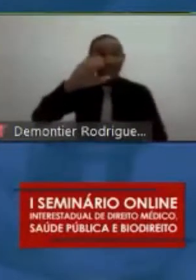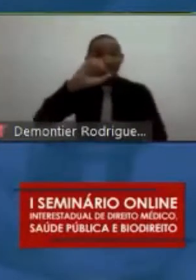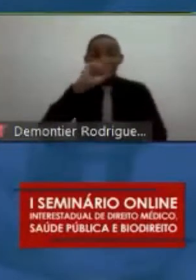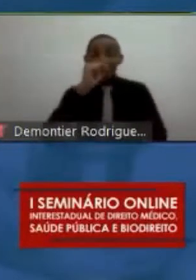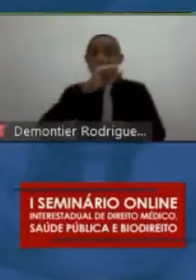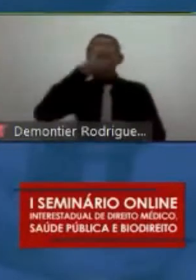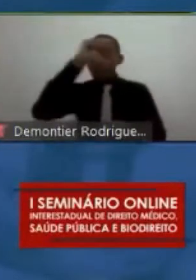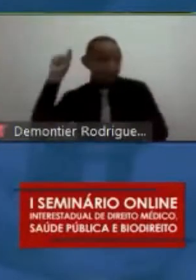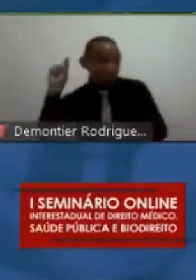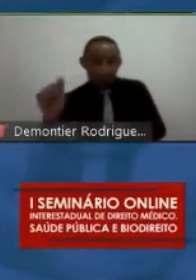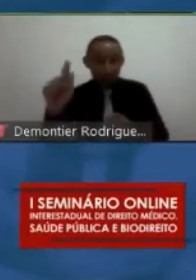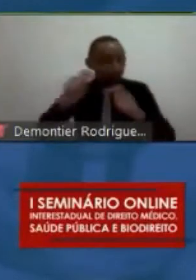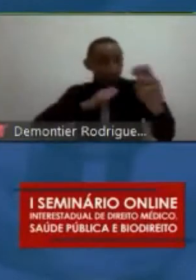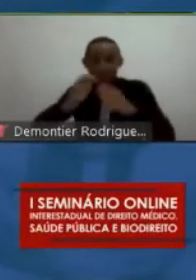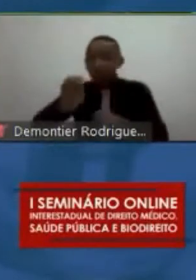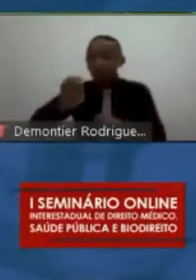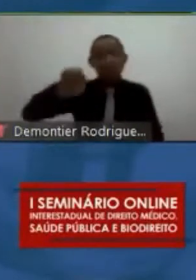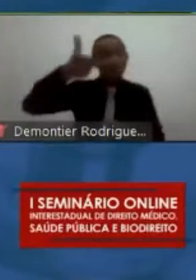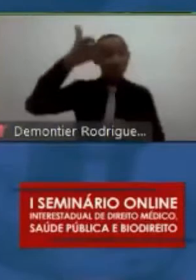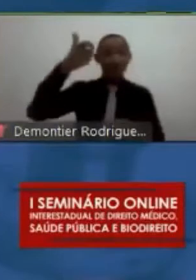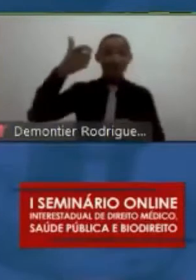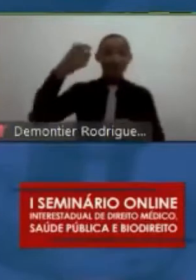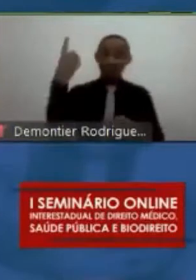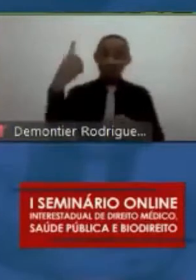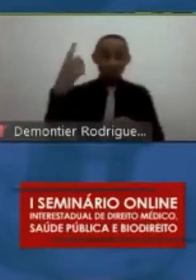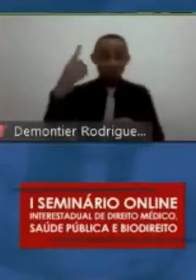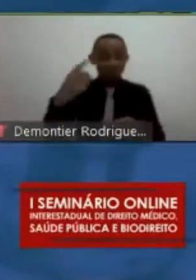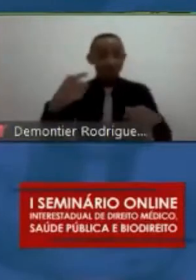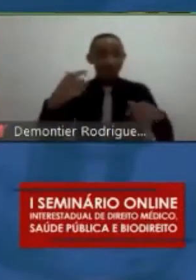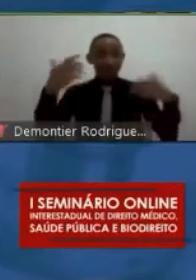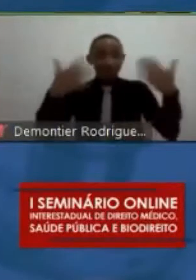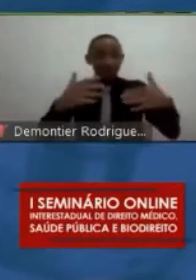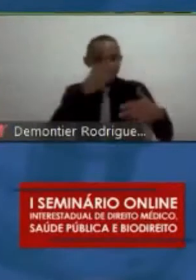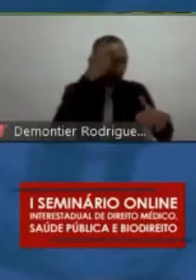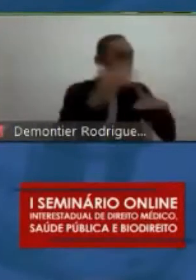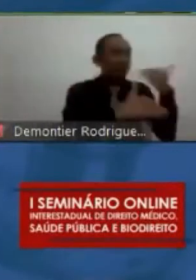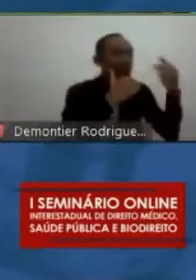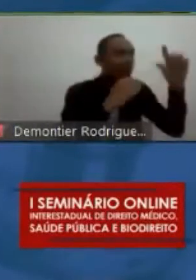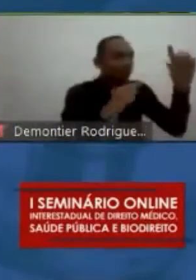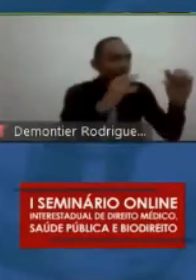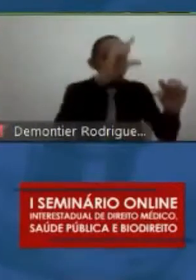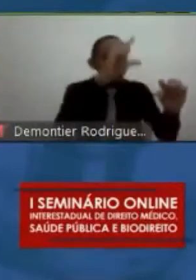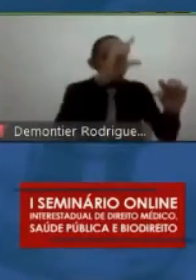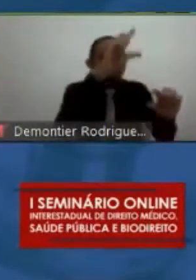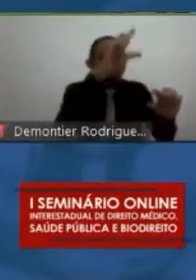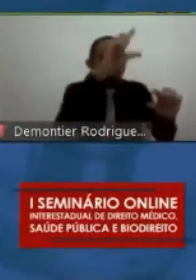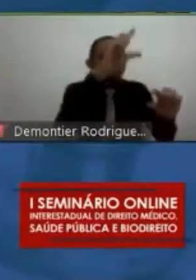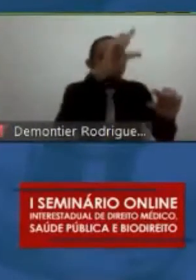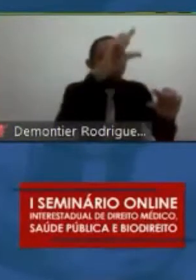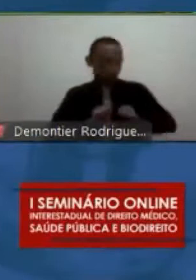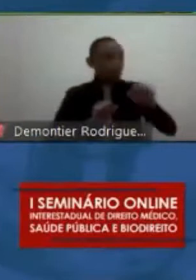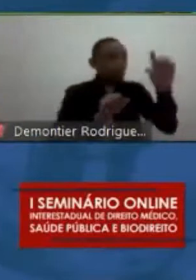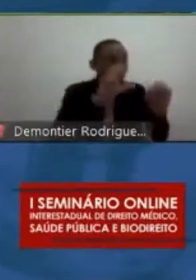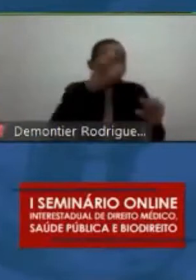um investimento inicial de 5. Ou seja, reduziu mortalidade, reduziu infecção, reduziu